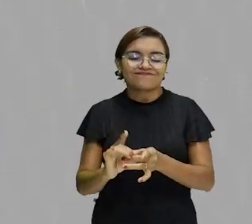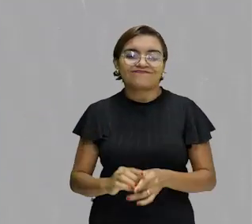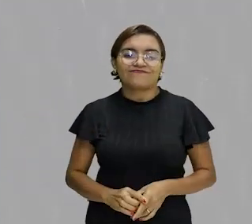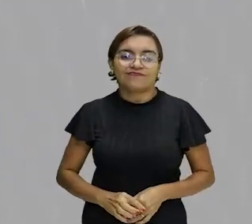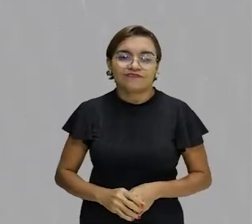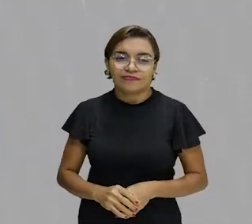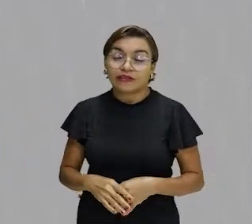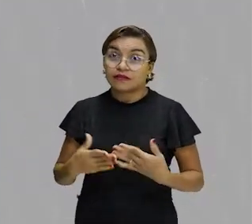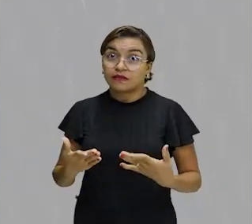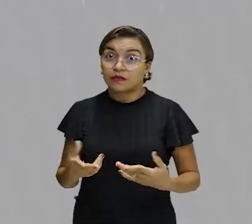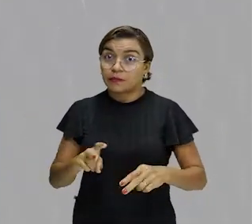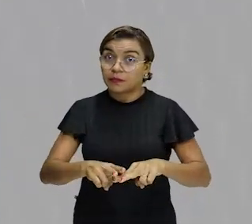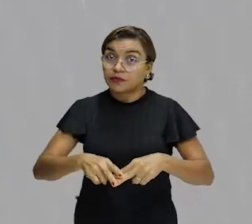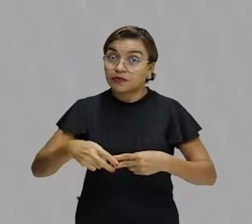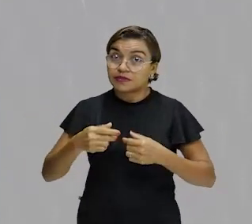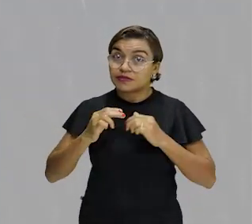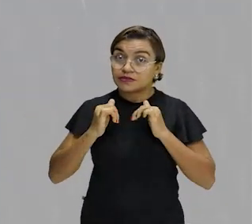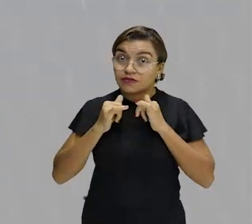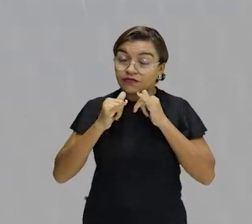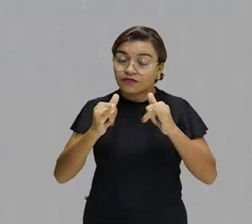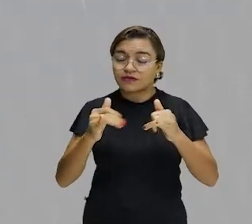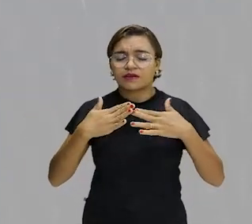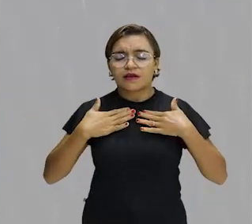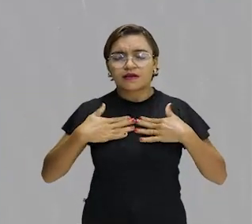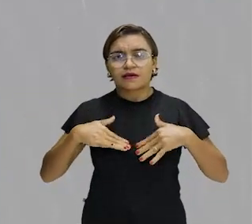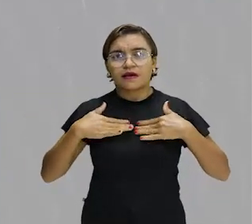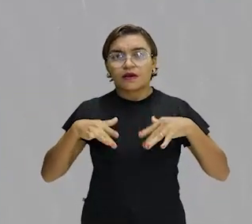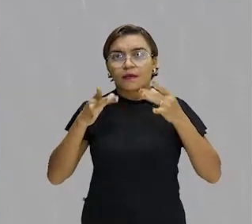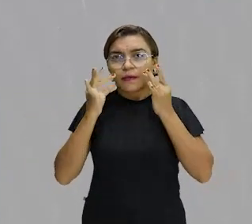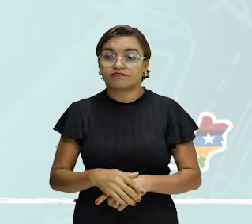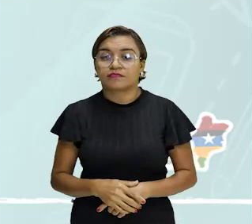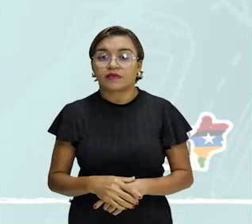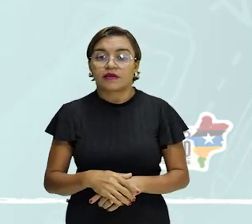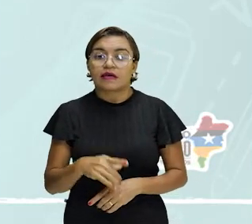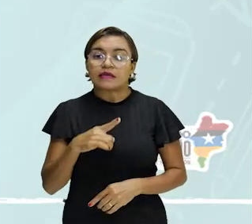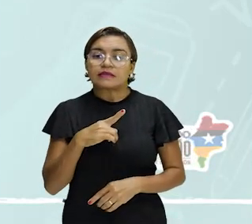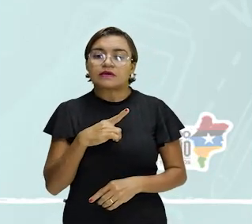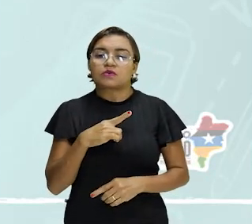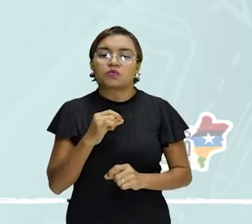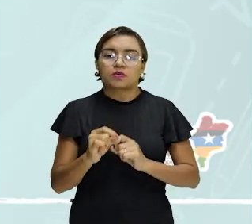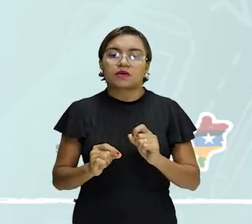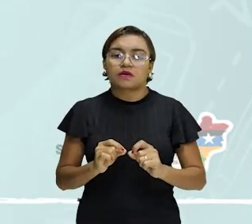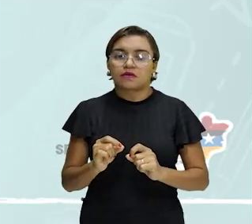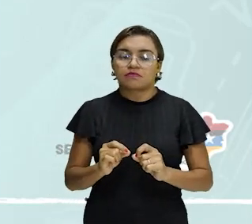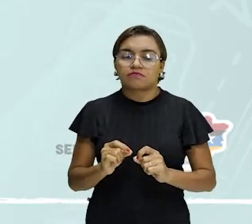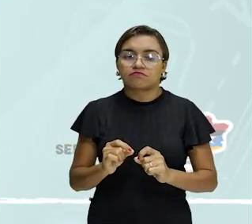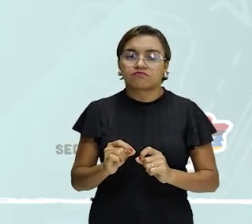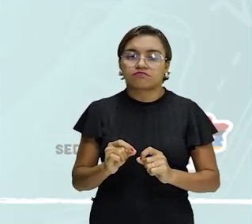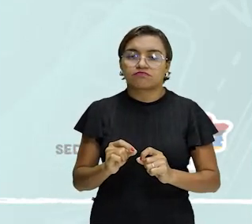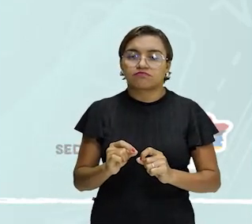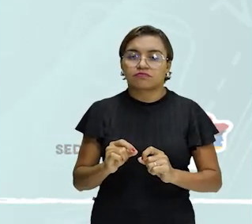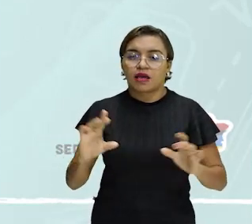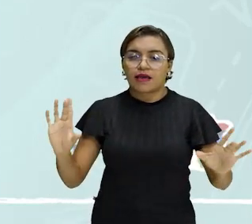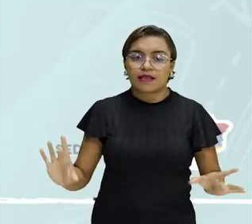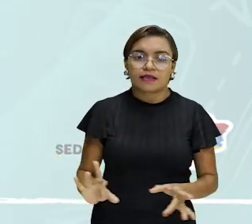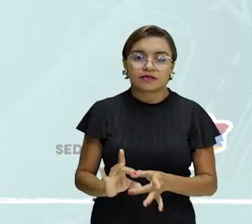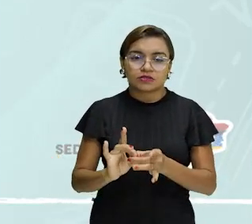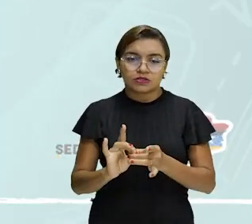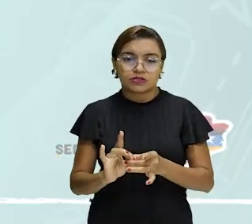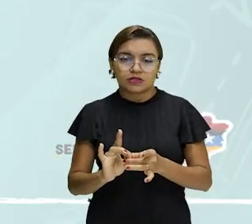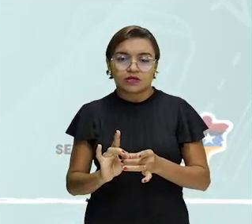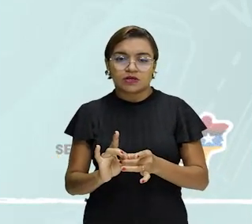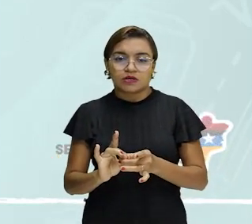de função logarítmica, nós começamos falando de logaritmo, tá? Nós vimos vários e vários exemplos